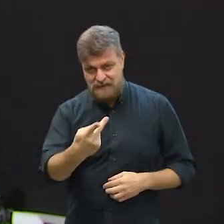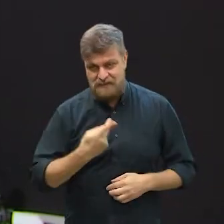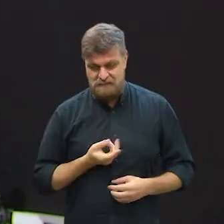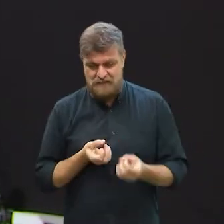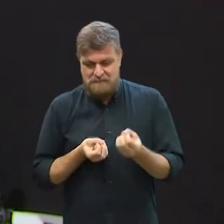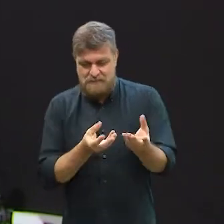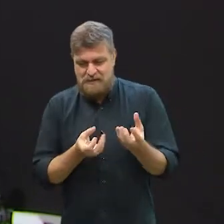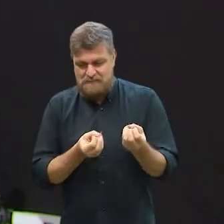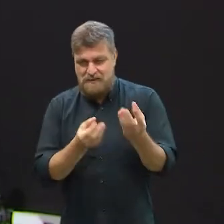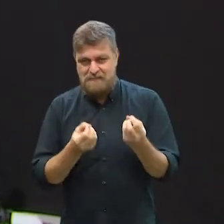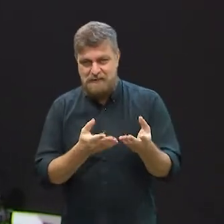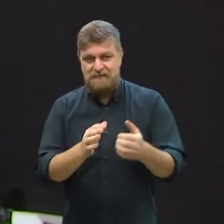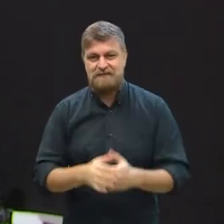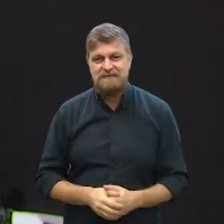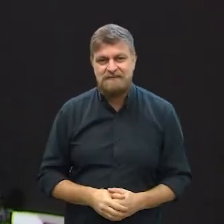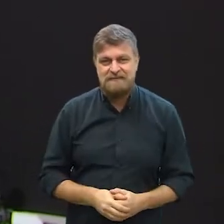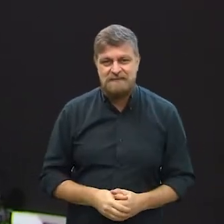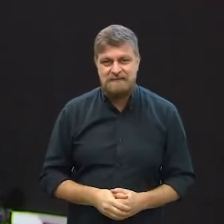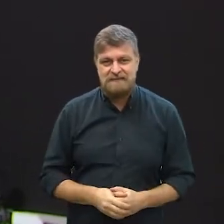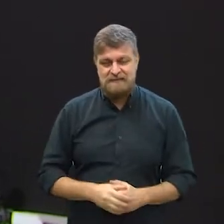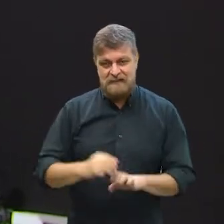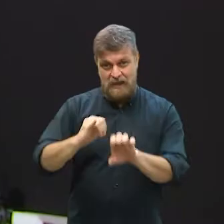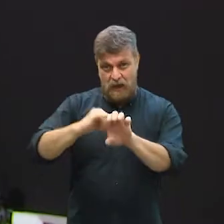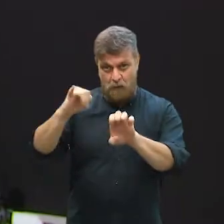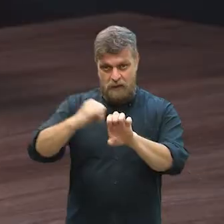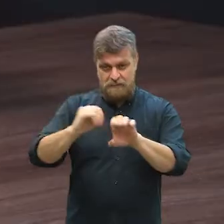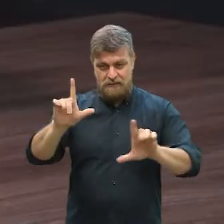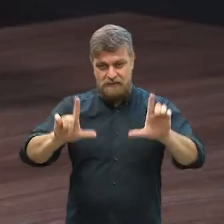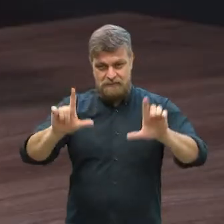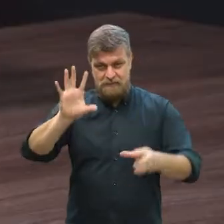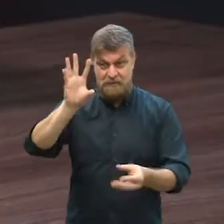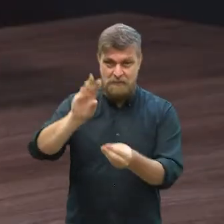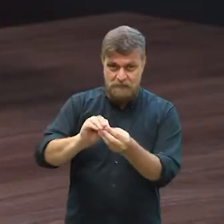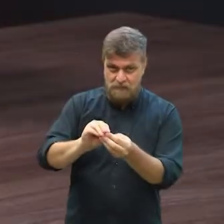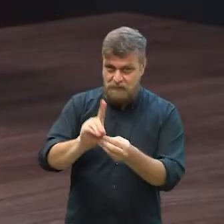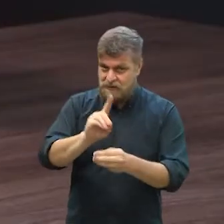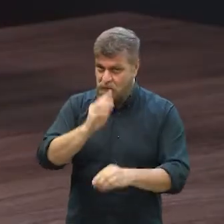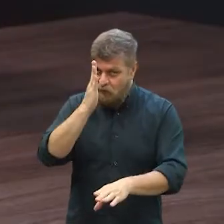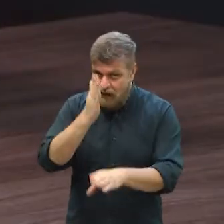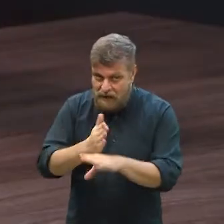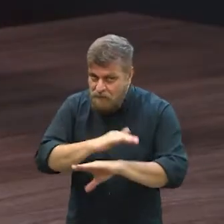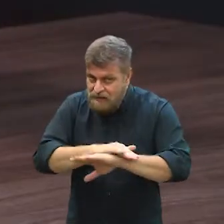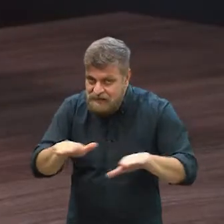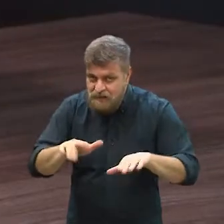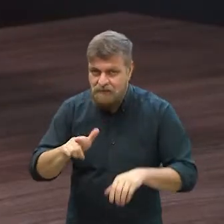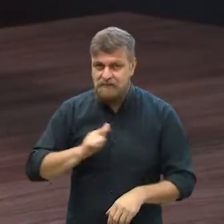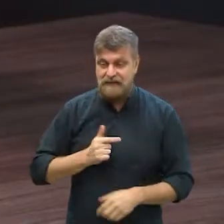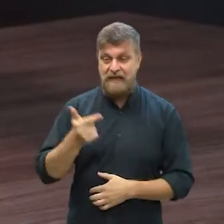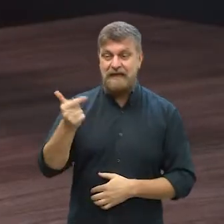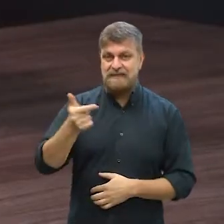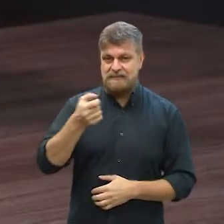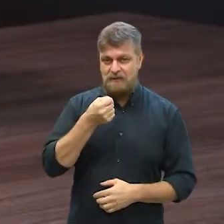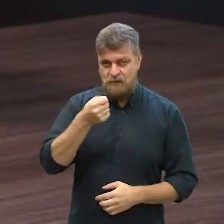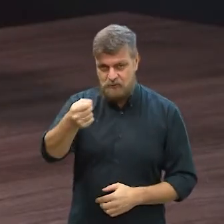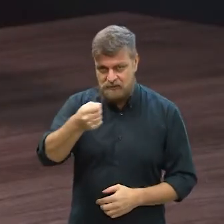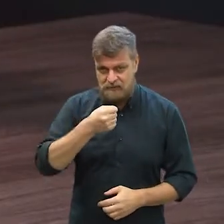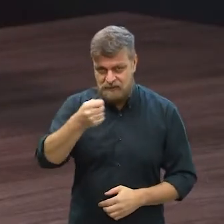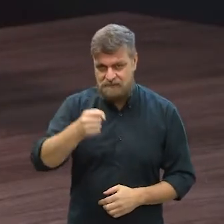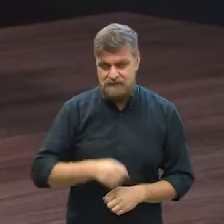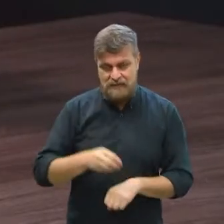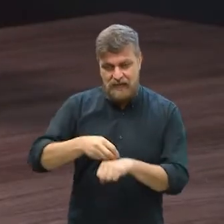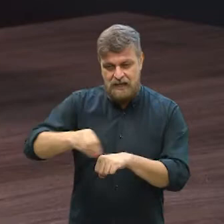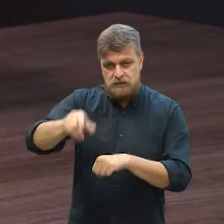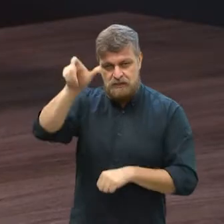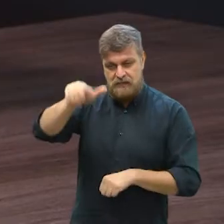sim que a gente volte aqui para contar mais coisas para vocês. E o Ser Empreendedor fica por aqui, mas não termina não. Nós temos no